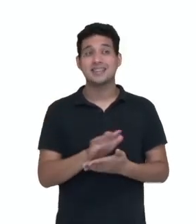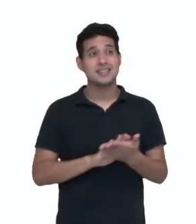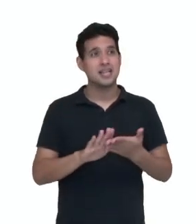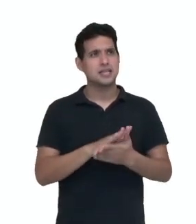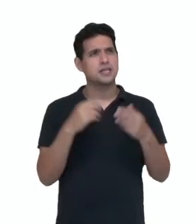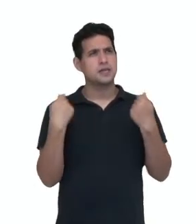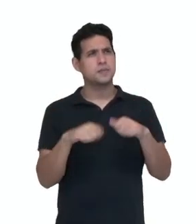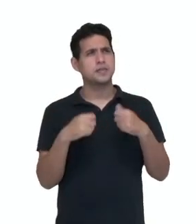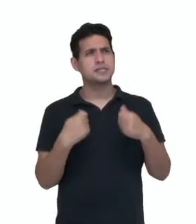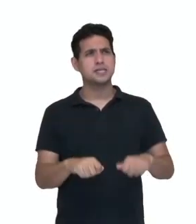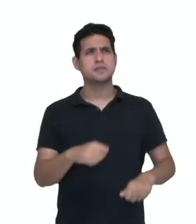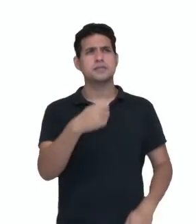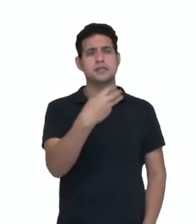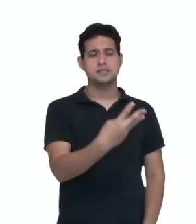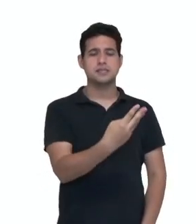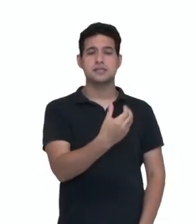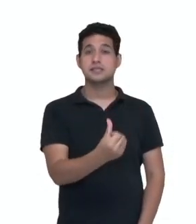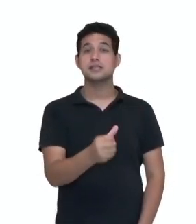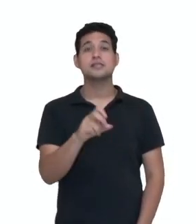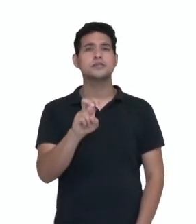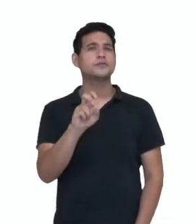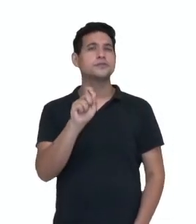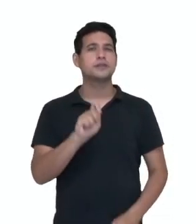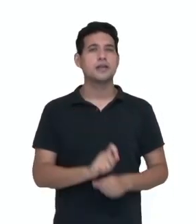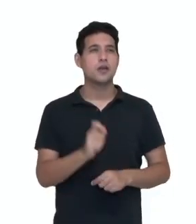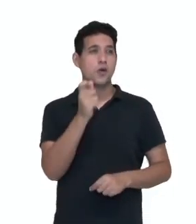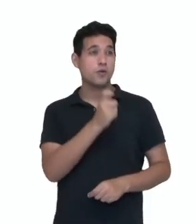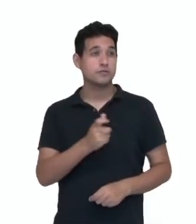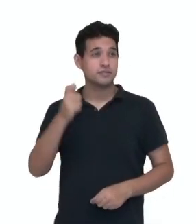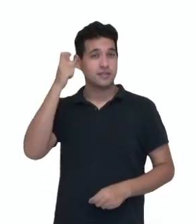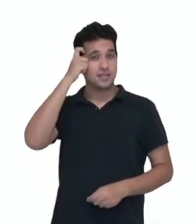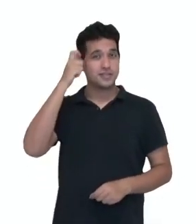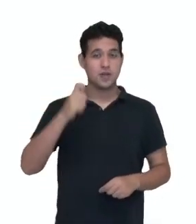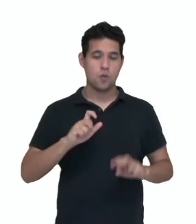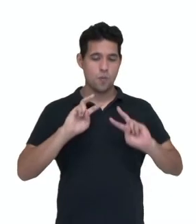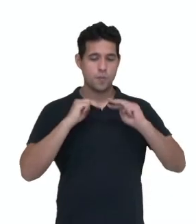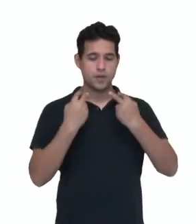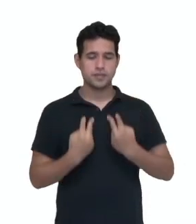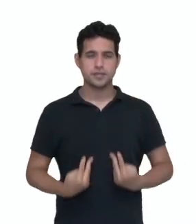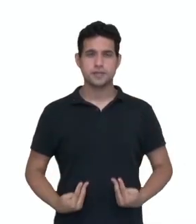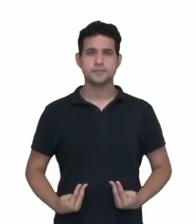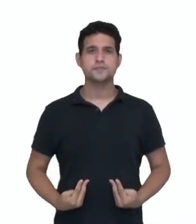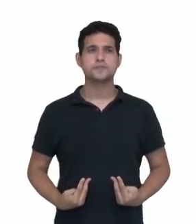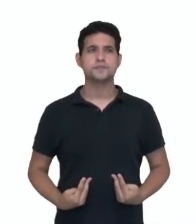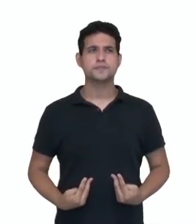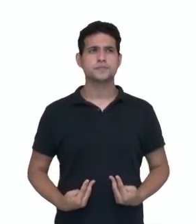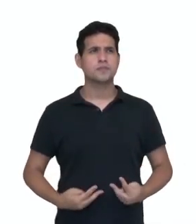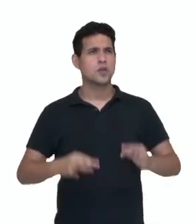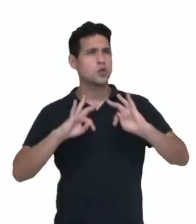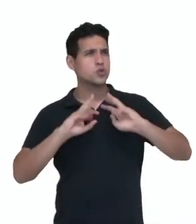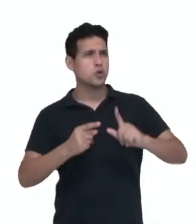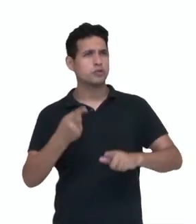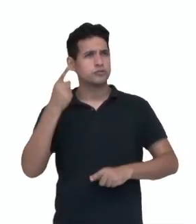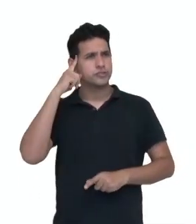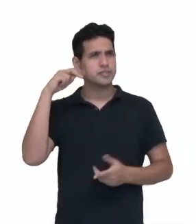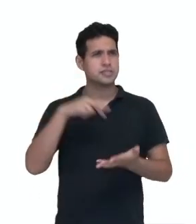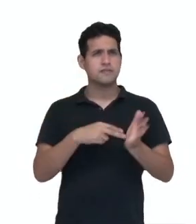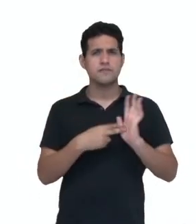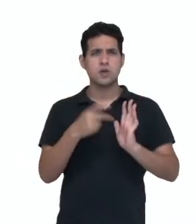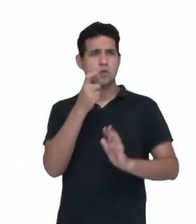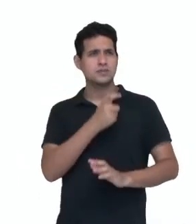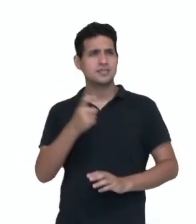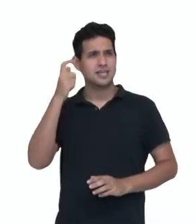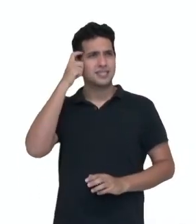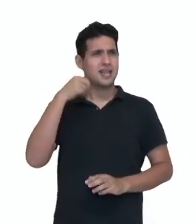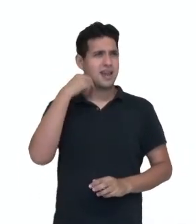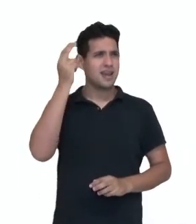de 360 dias de consciência humana. Todo dia será dia de